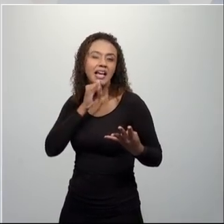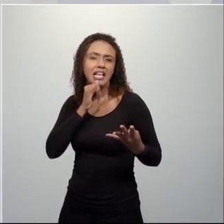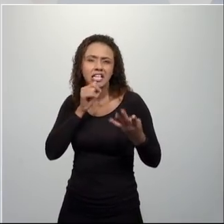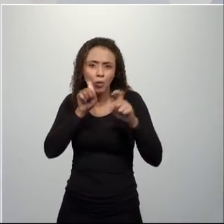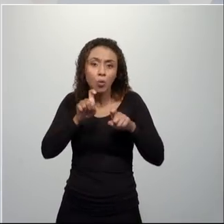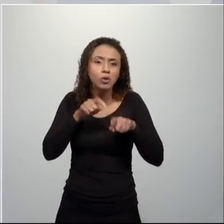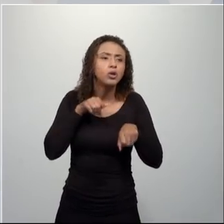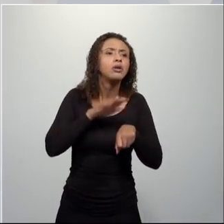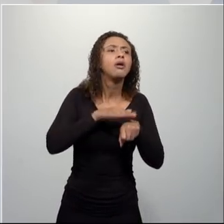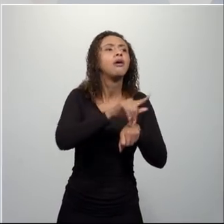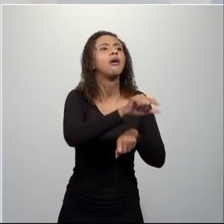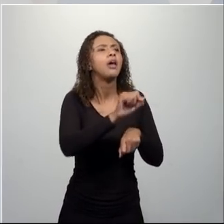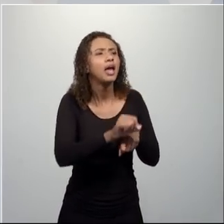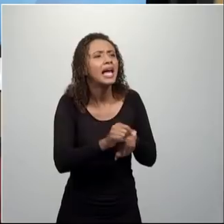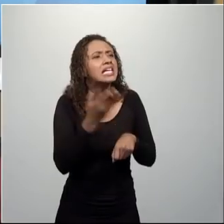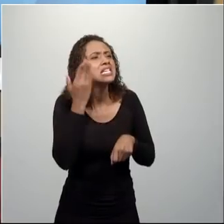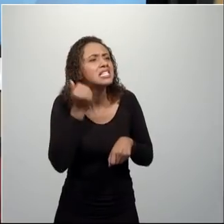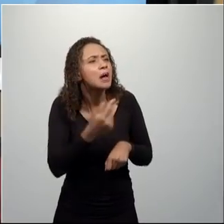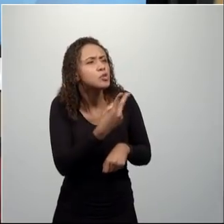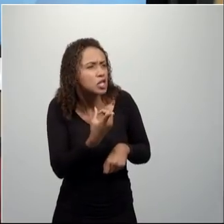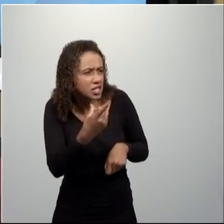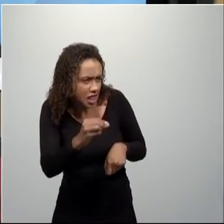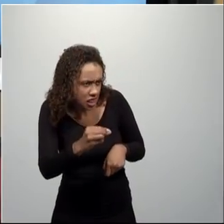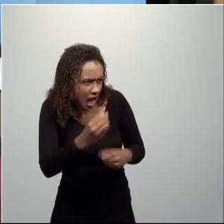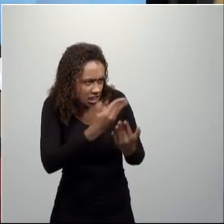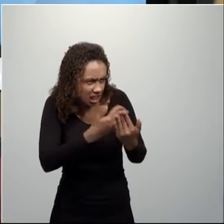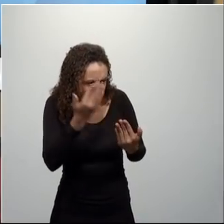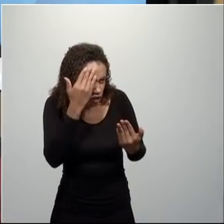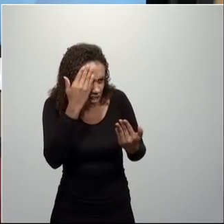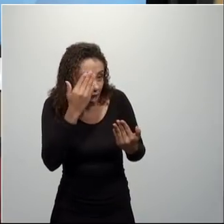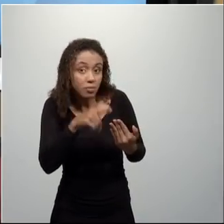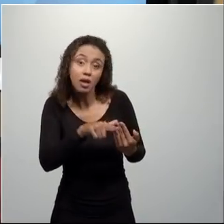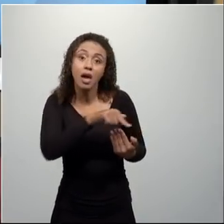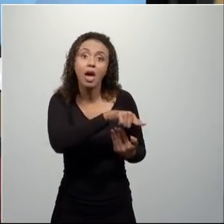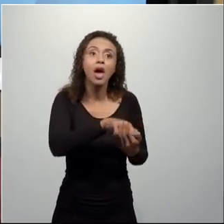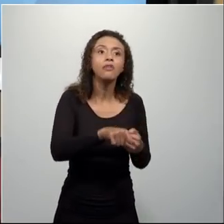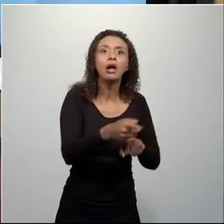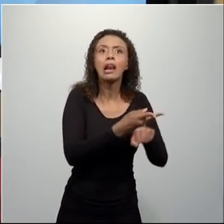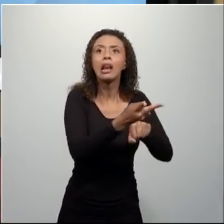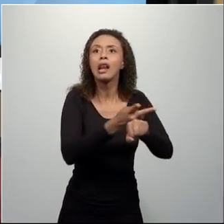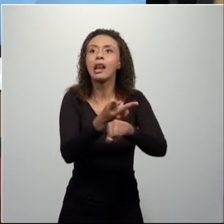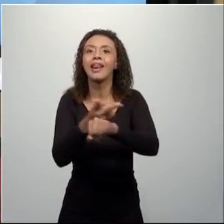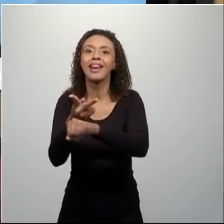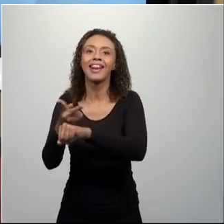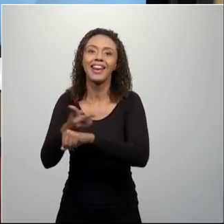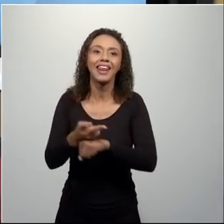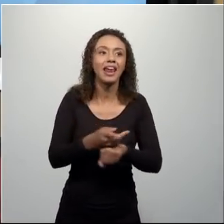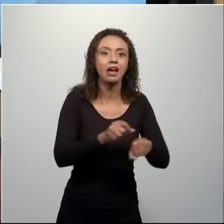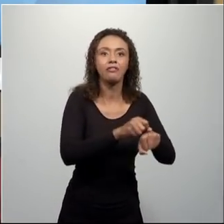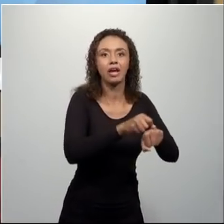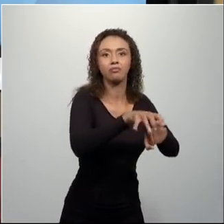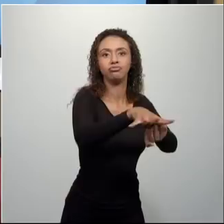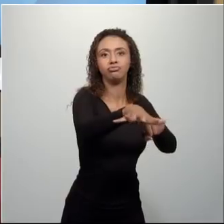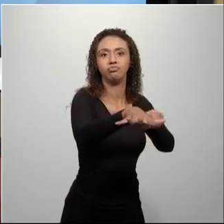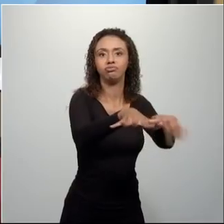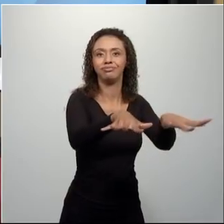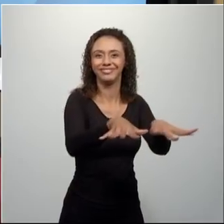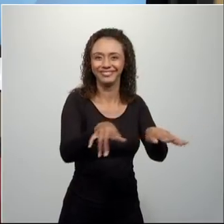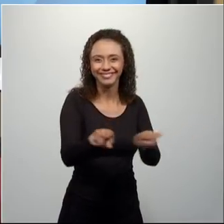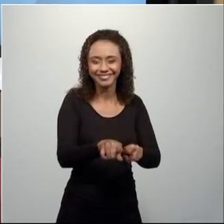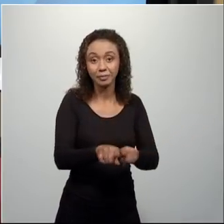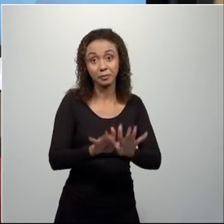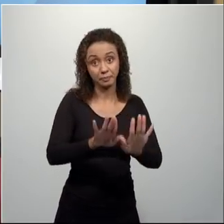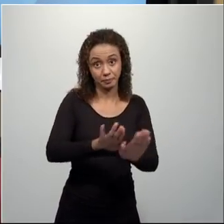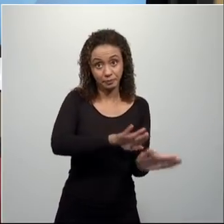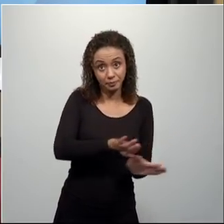esse arquivo 210 que estão procurando e eventualmente essas novas propagam a a busca é um pedido dele já no